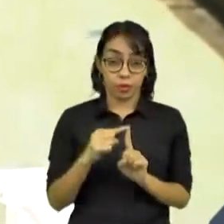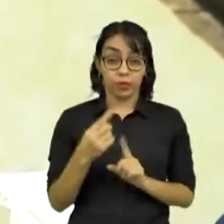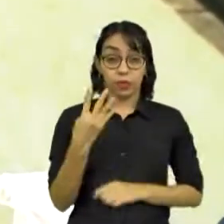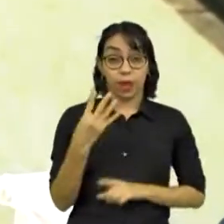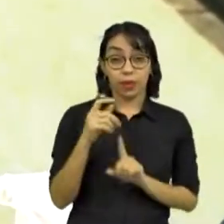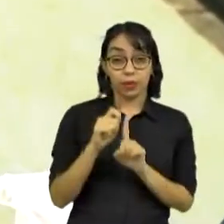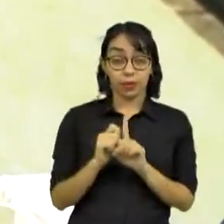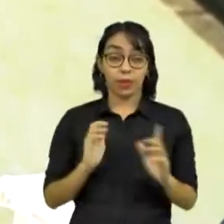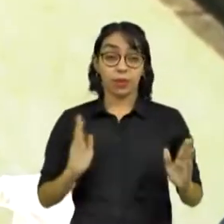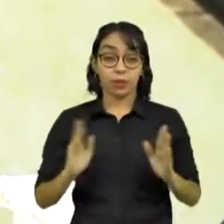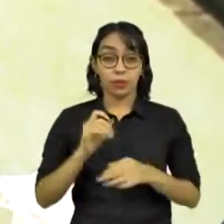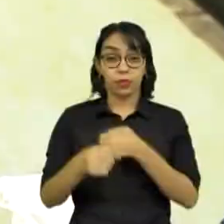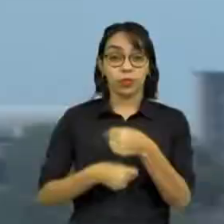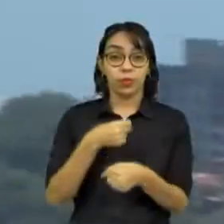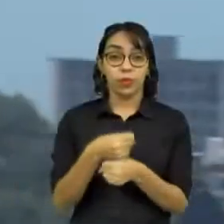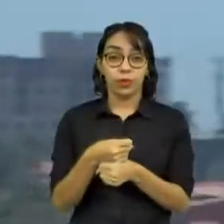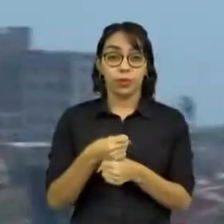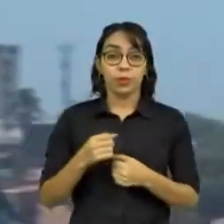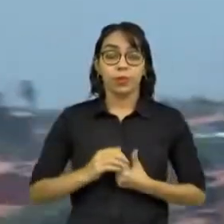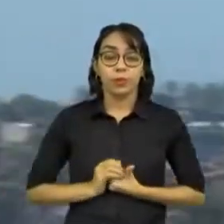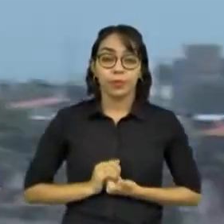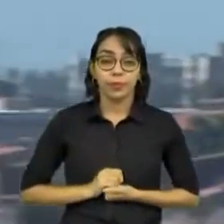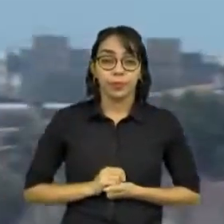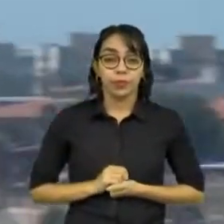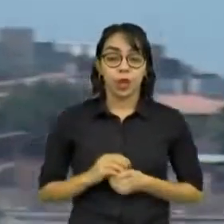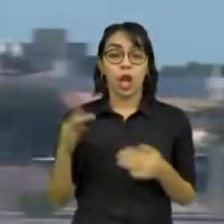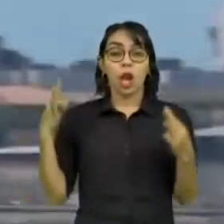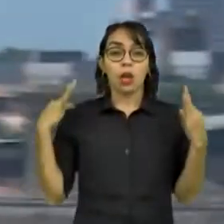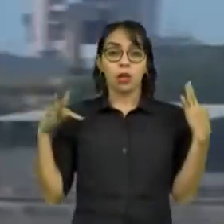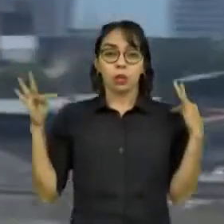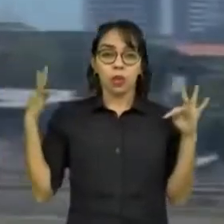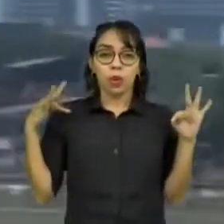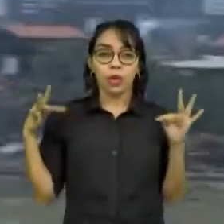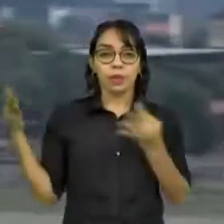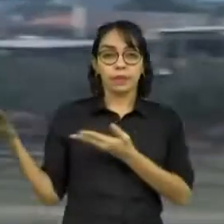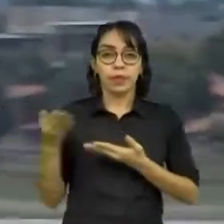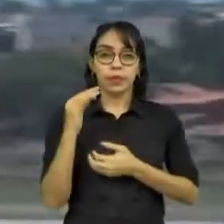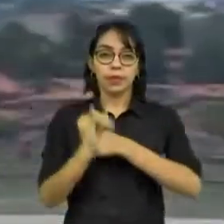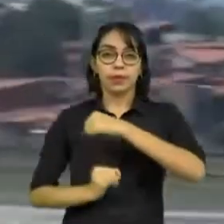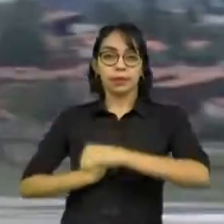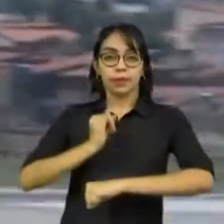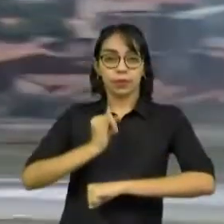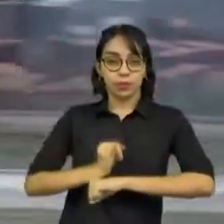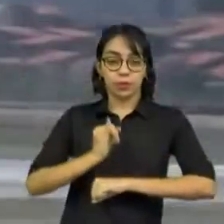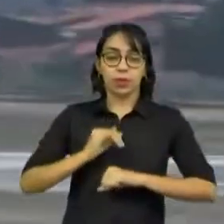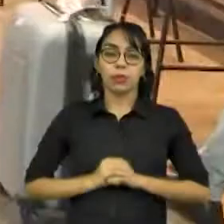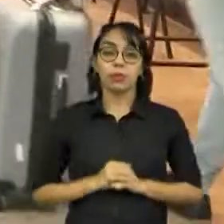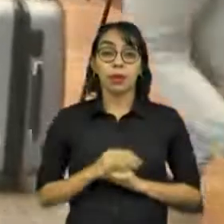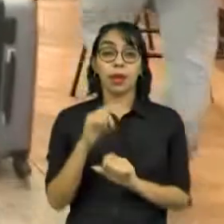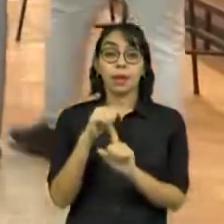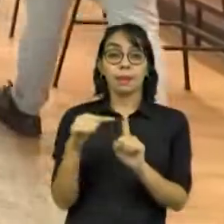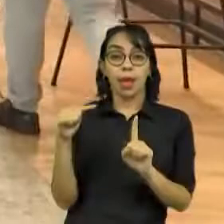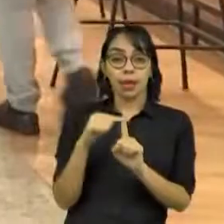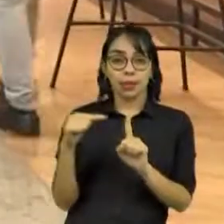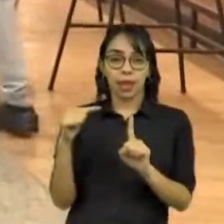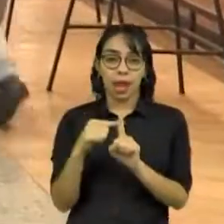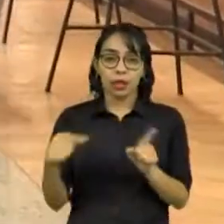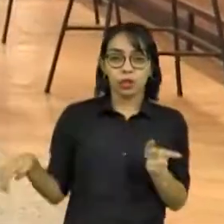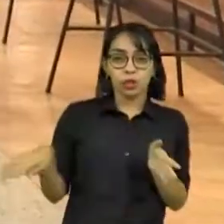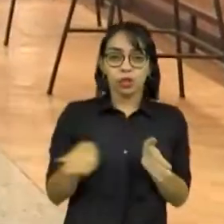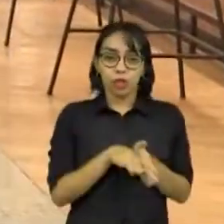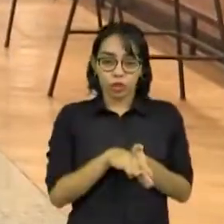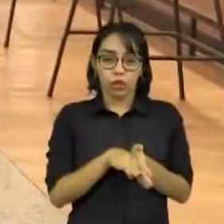de 2022. Turismo internacional. Mais da metade dos passageiros desembarcados aqui